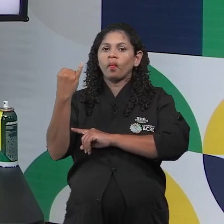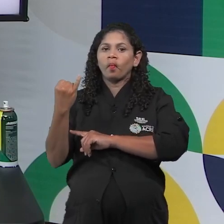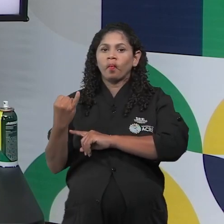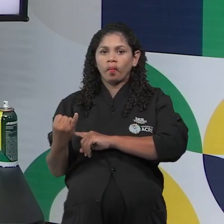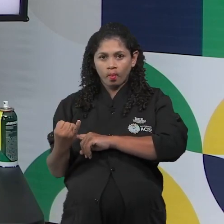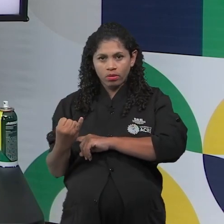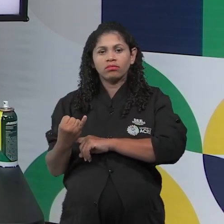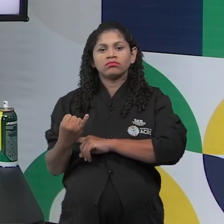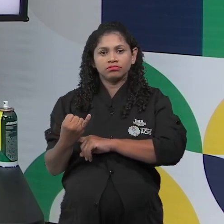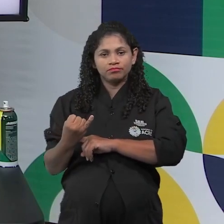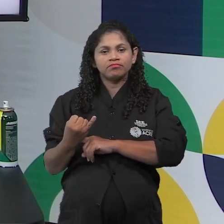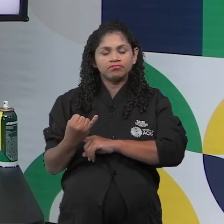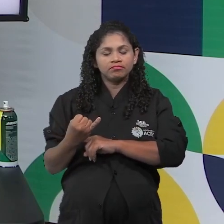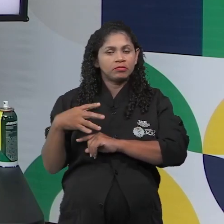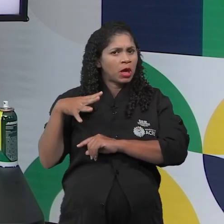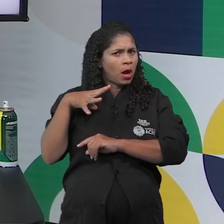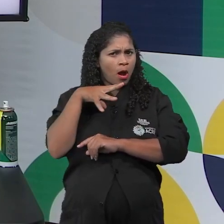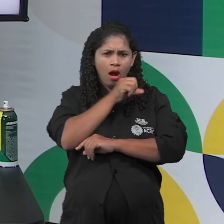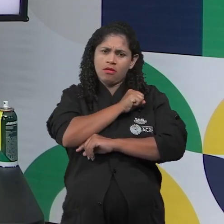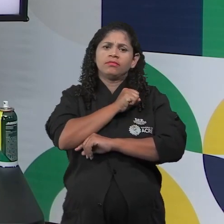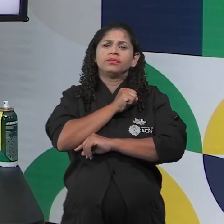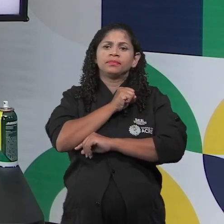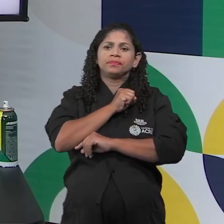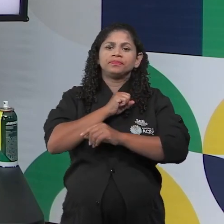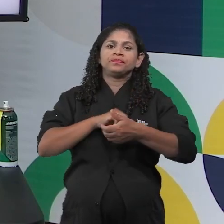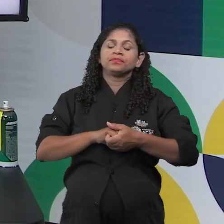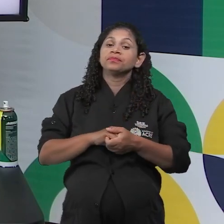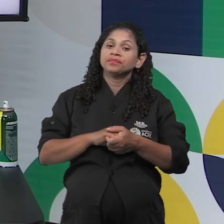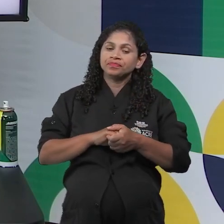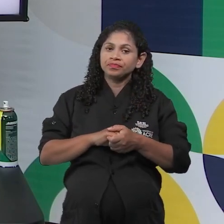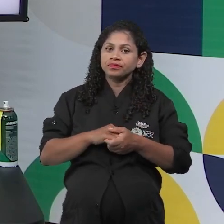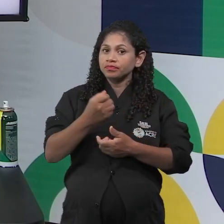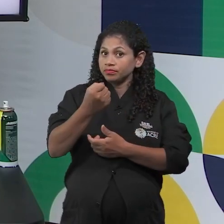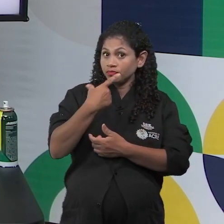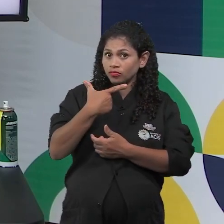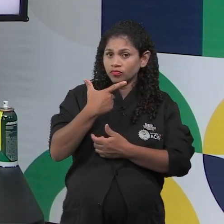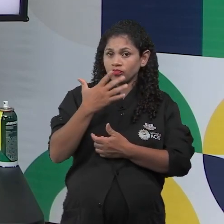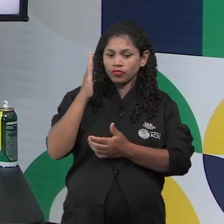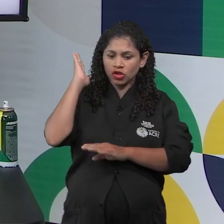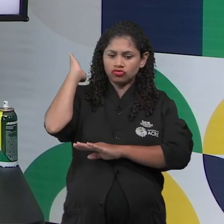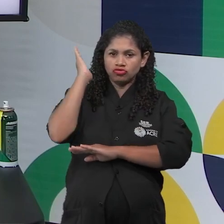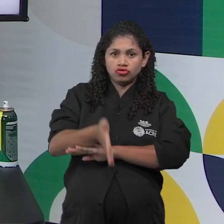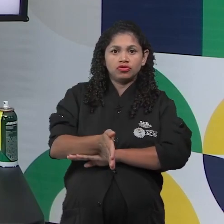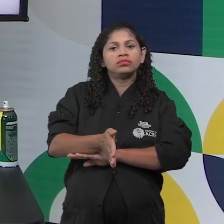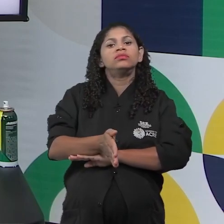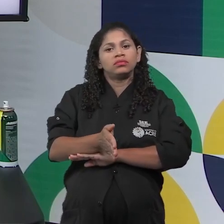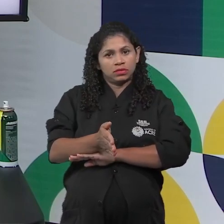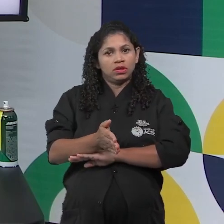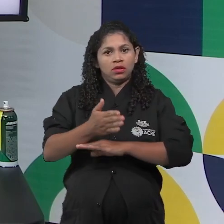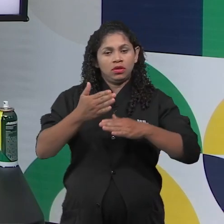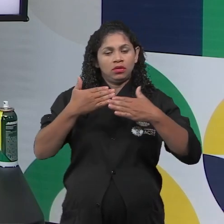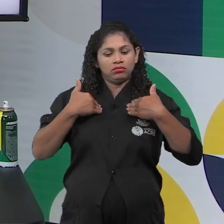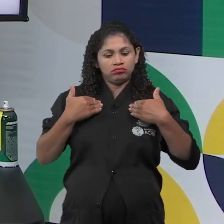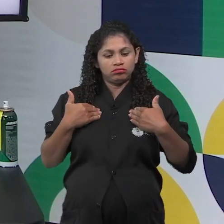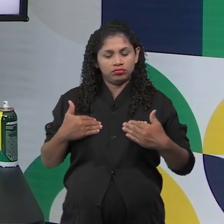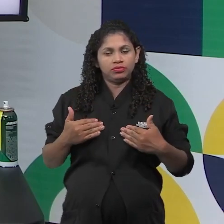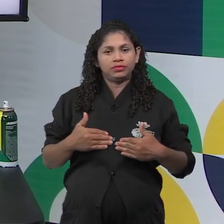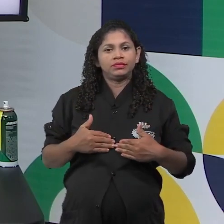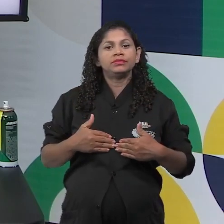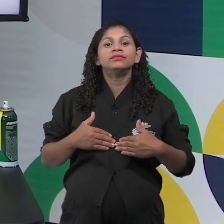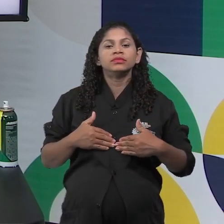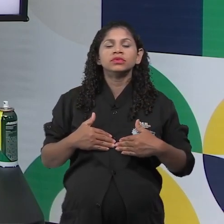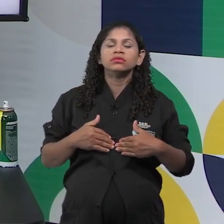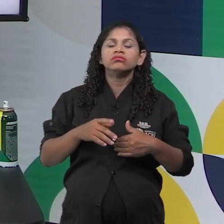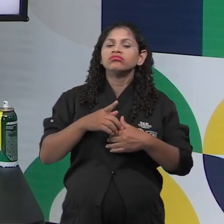a 20 quilos de forma bem rápida. Esses medicamentos, eles vão agir direto ali nos hormônios da saciedade, né?